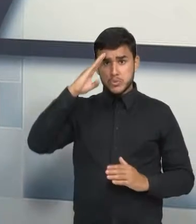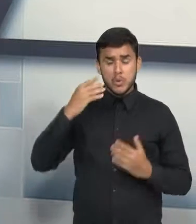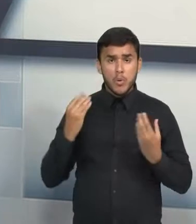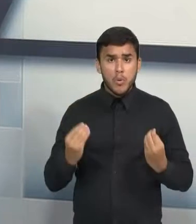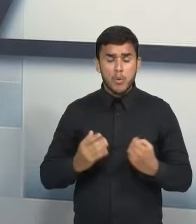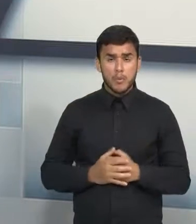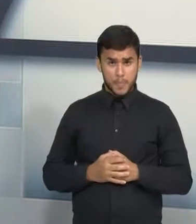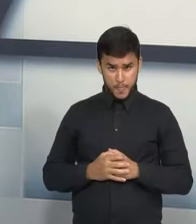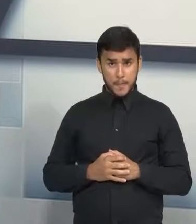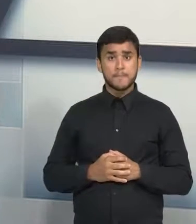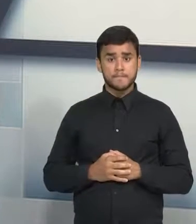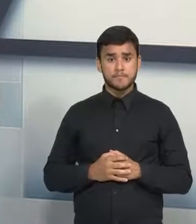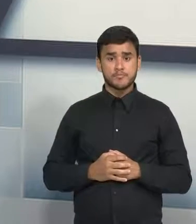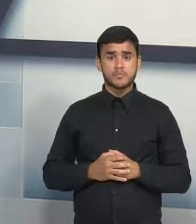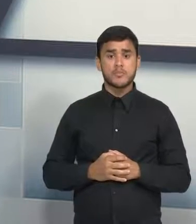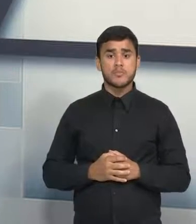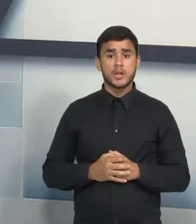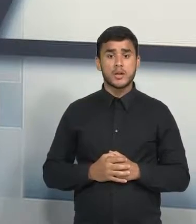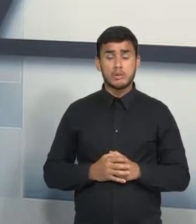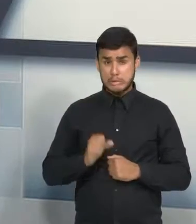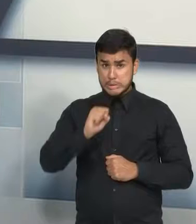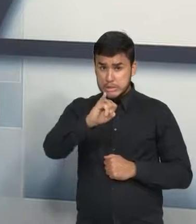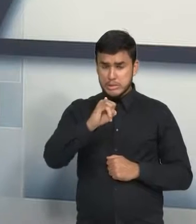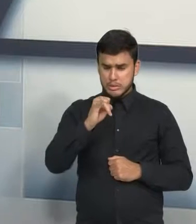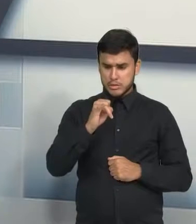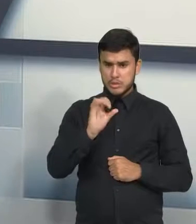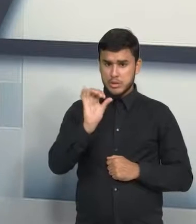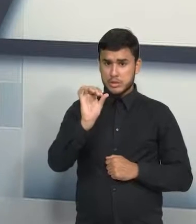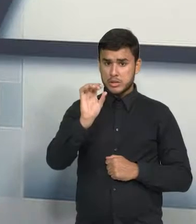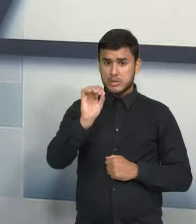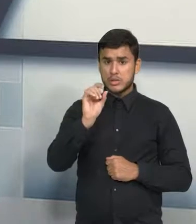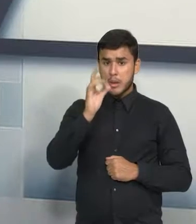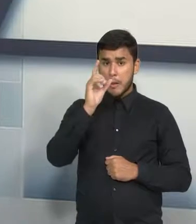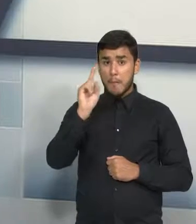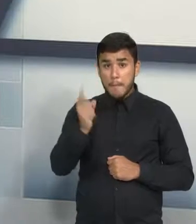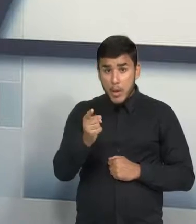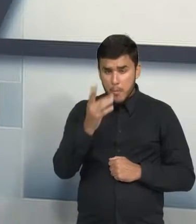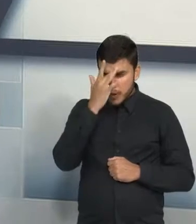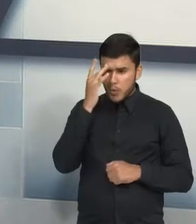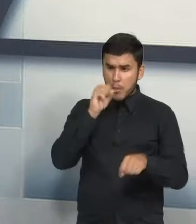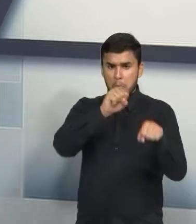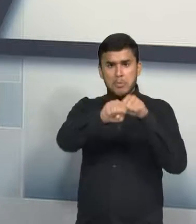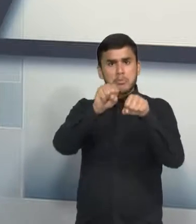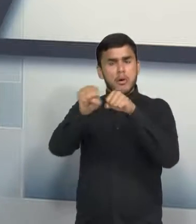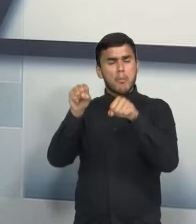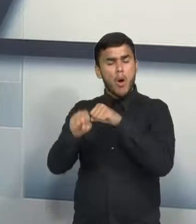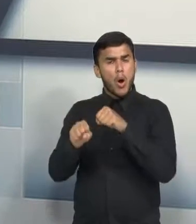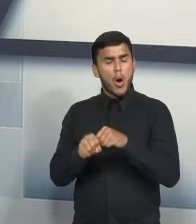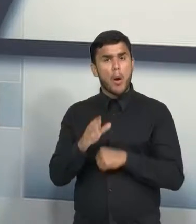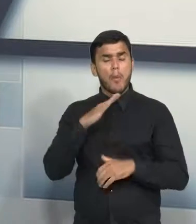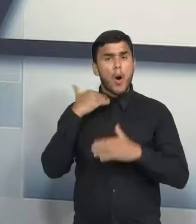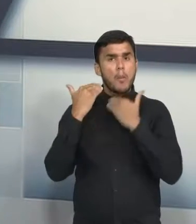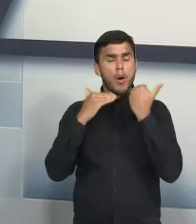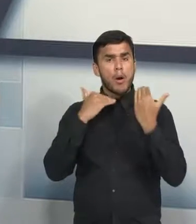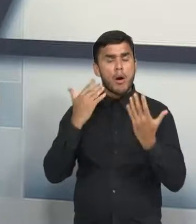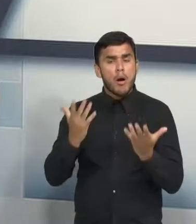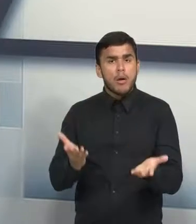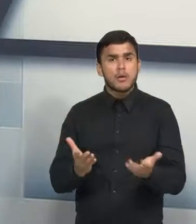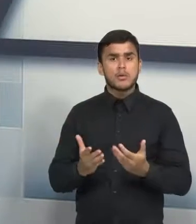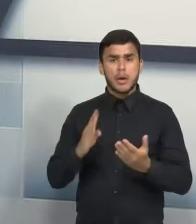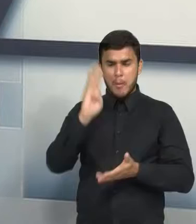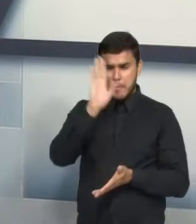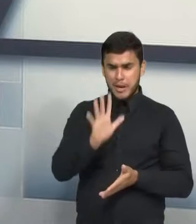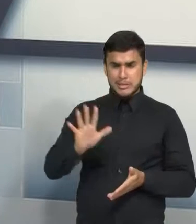quando é. Porque se 60 mil brasileiros são assassinados e você acha que um país